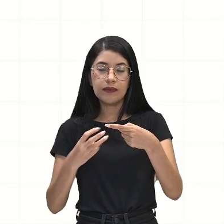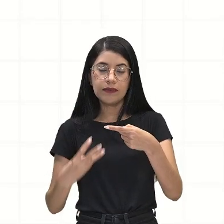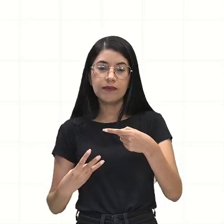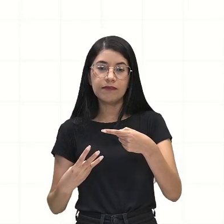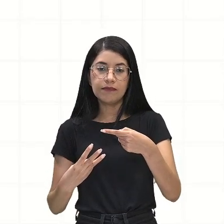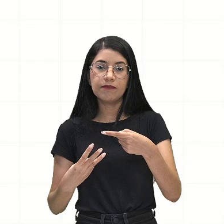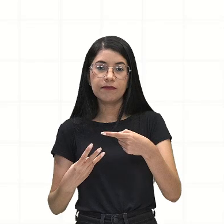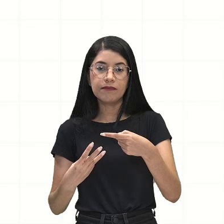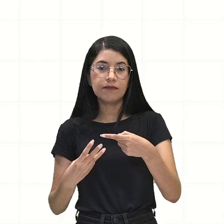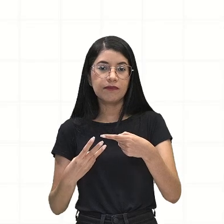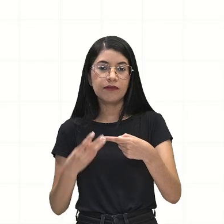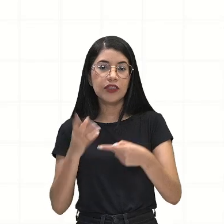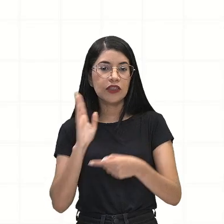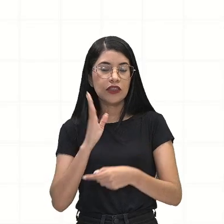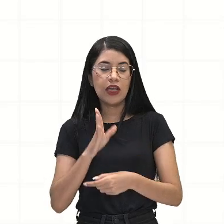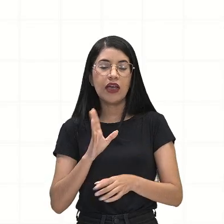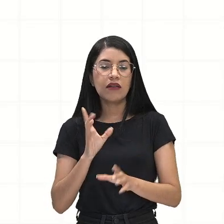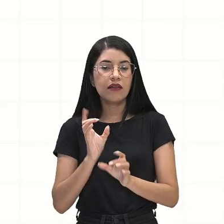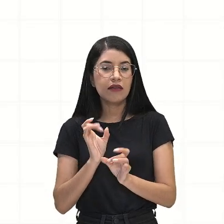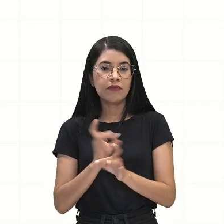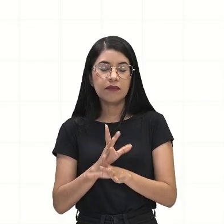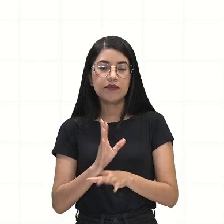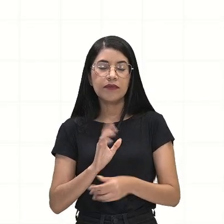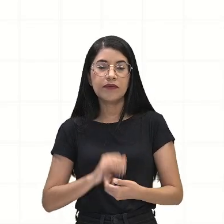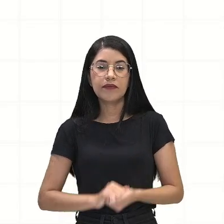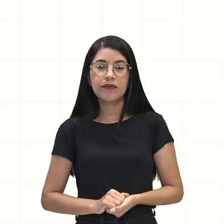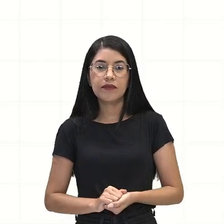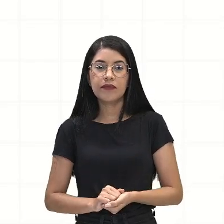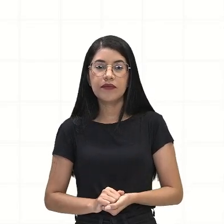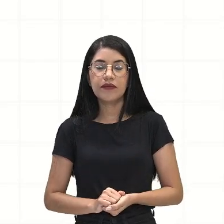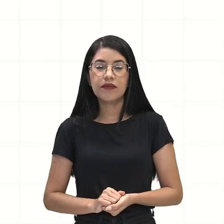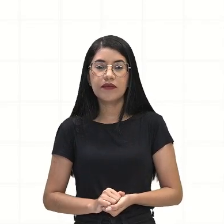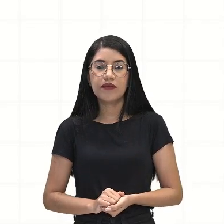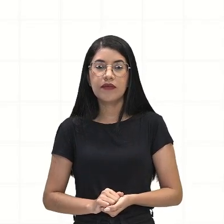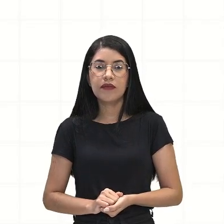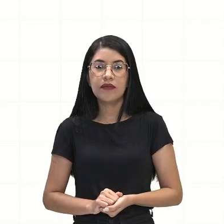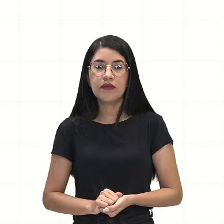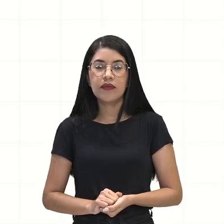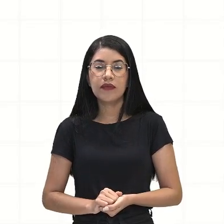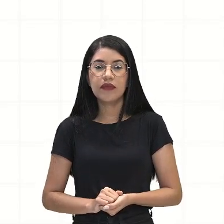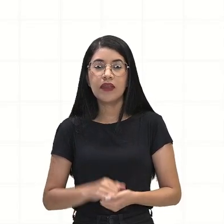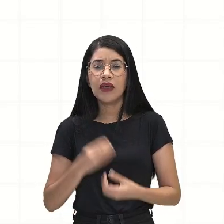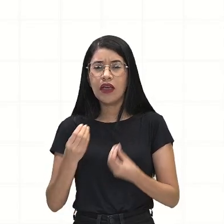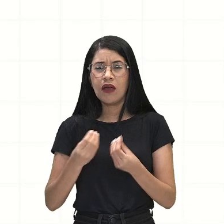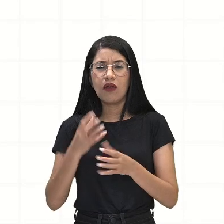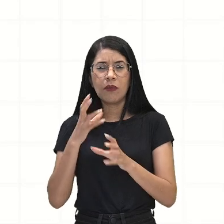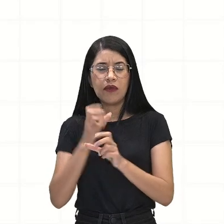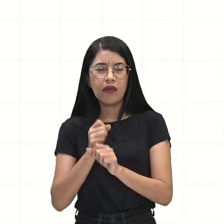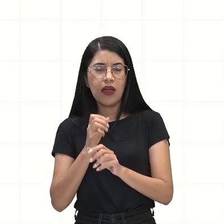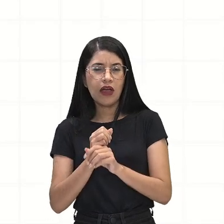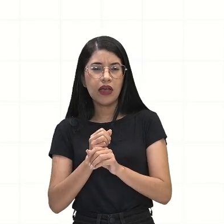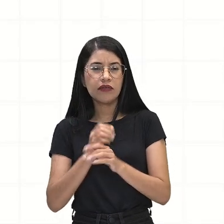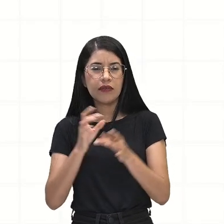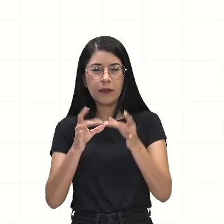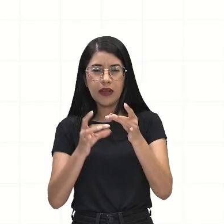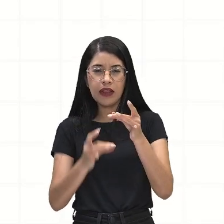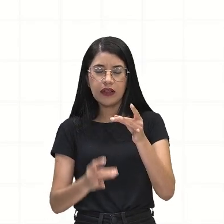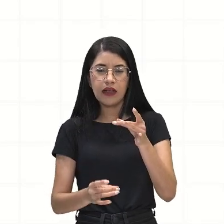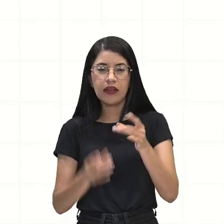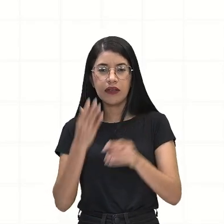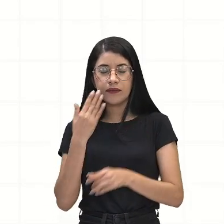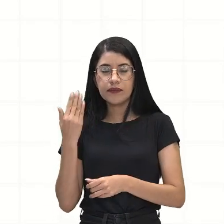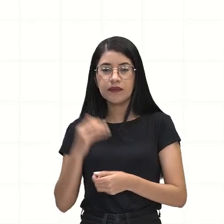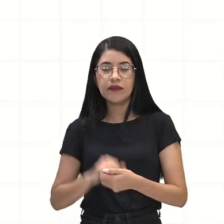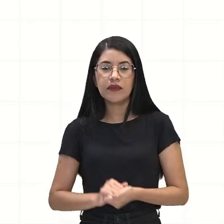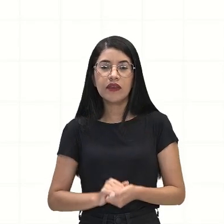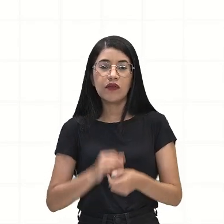respondida aí a nossa questão, tá bom? Aí aqui nós temos a solução, como foi feita aqui. 2